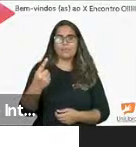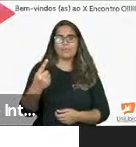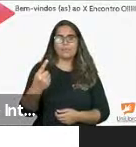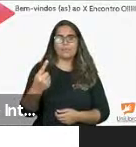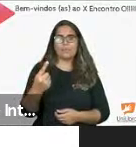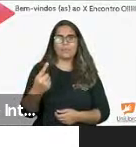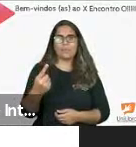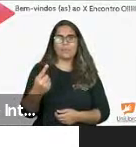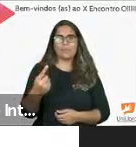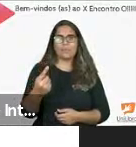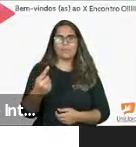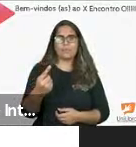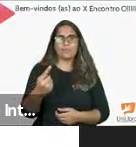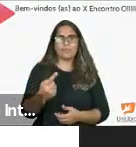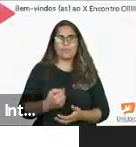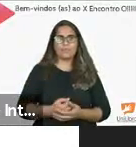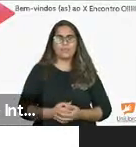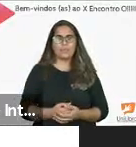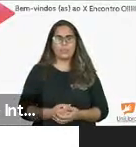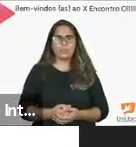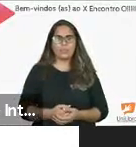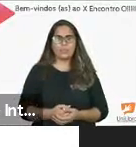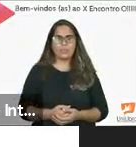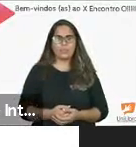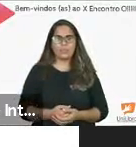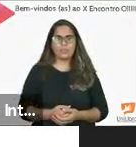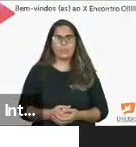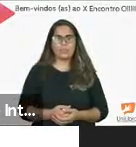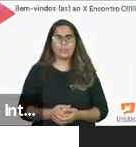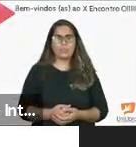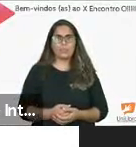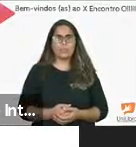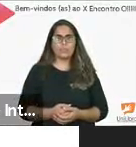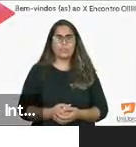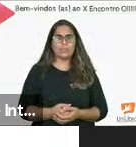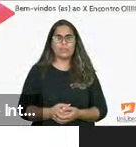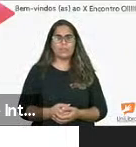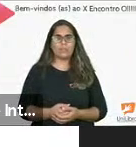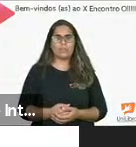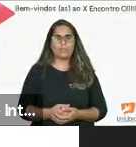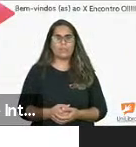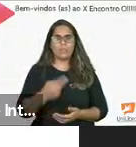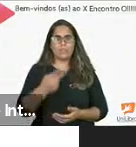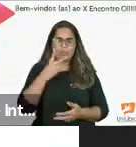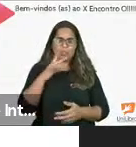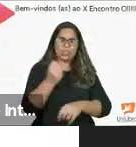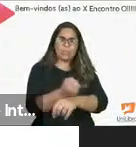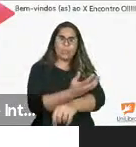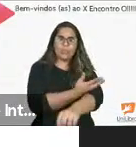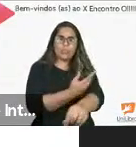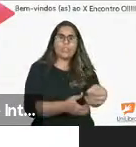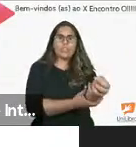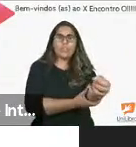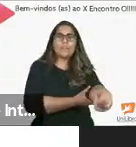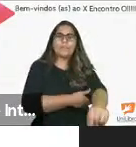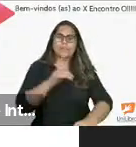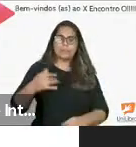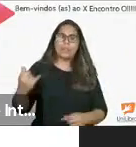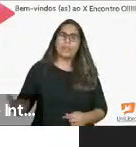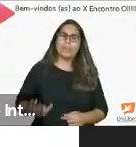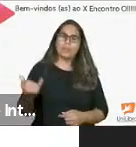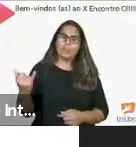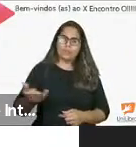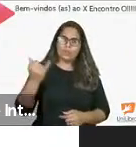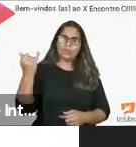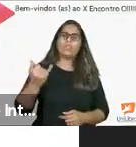que eu vou falar agora mesmo, que envolver isso com as emoções, é fundamental